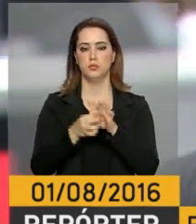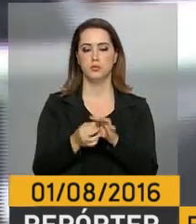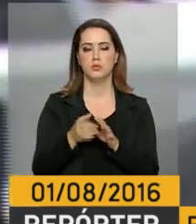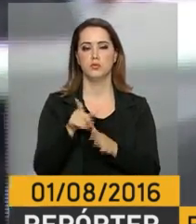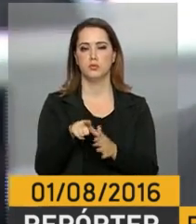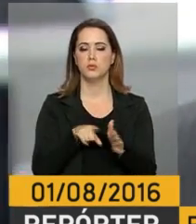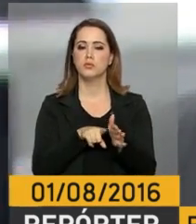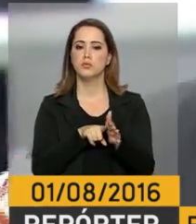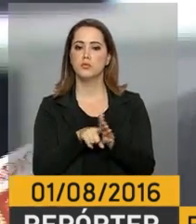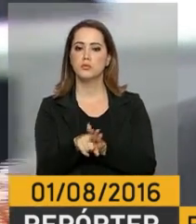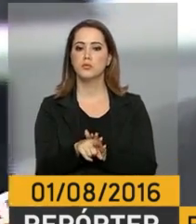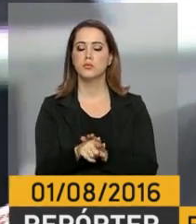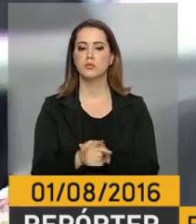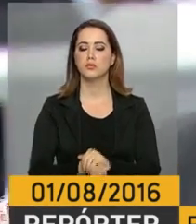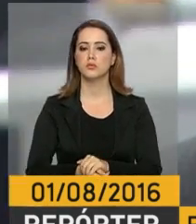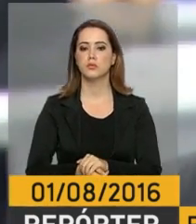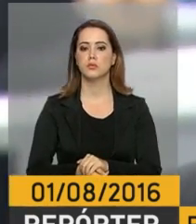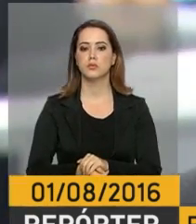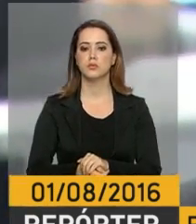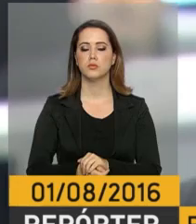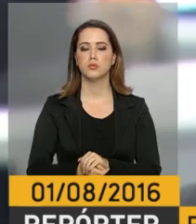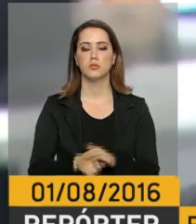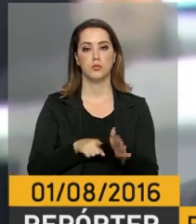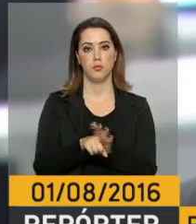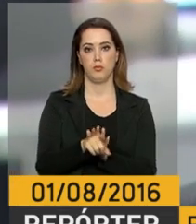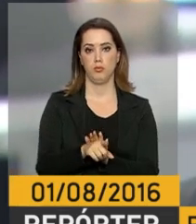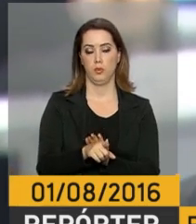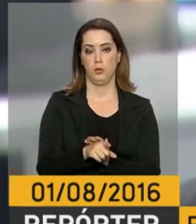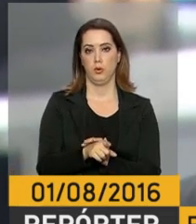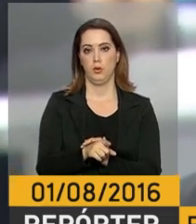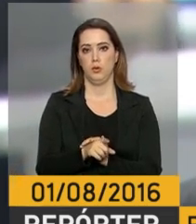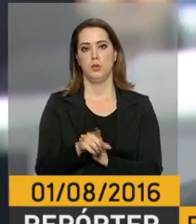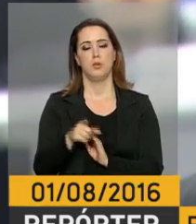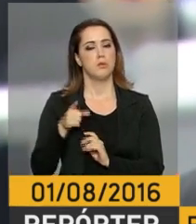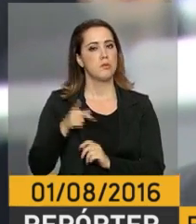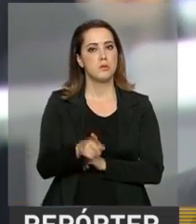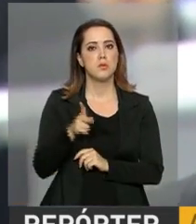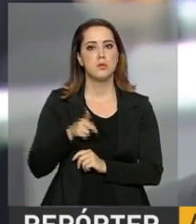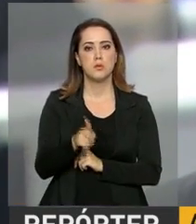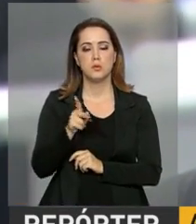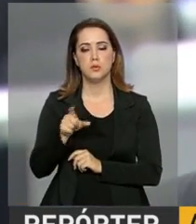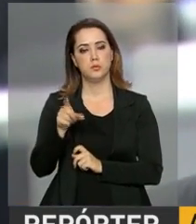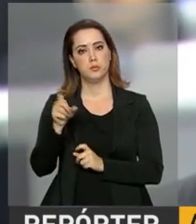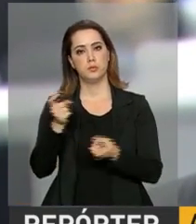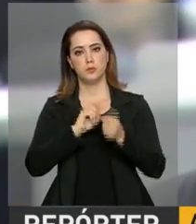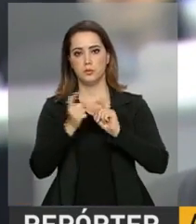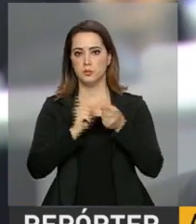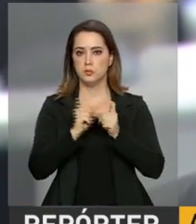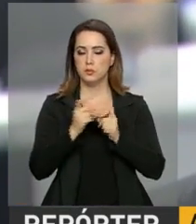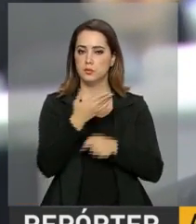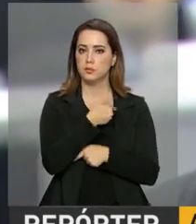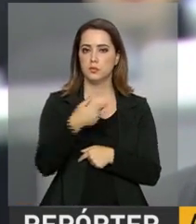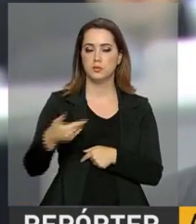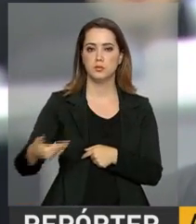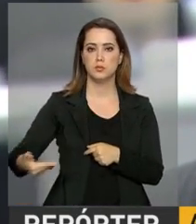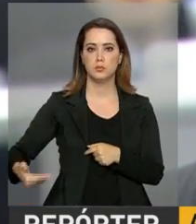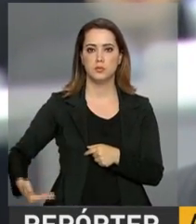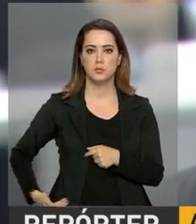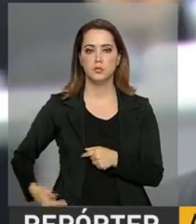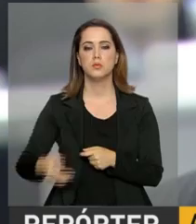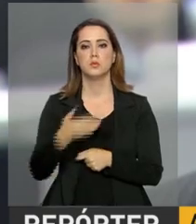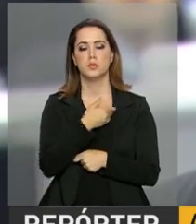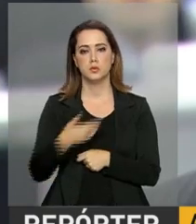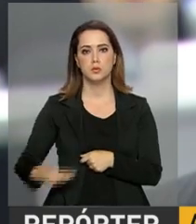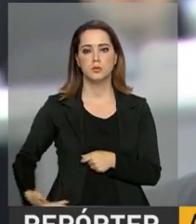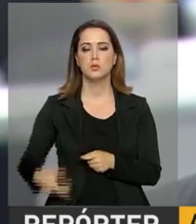cá, ministro? É sempre a administração pública, não só a questão da segurança, mas a